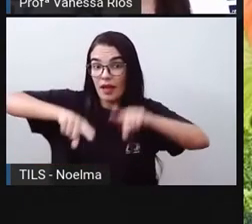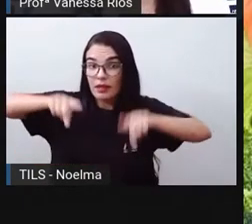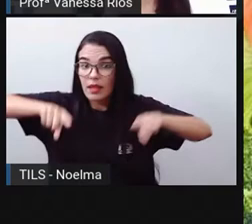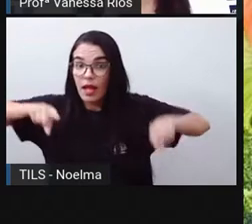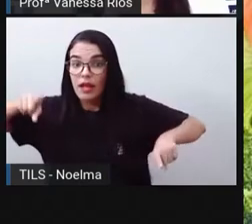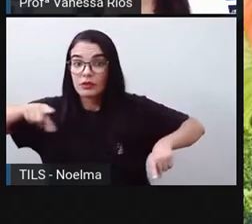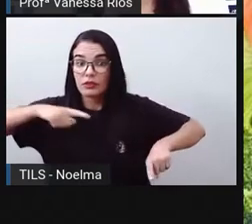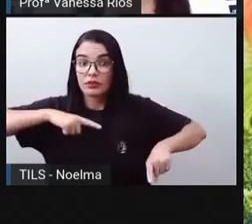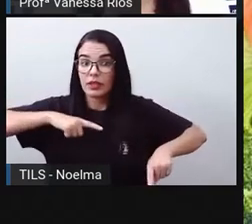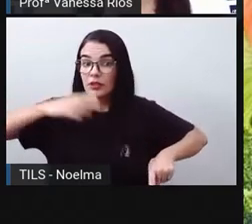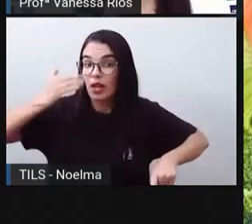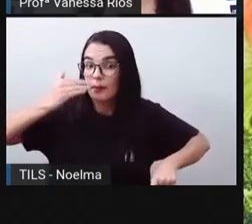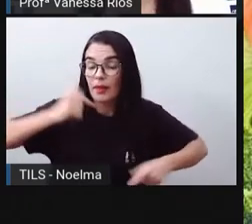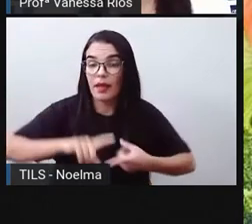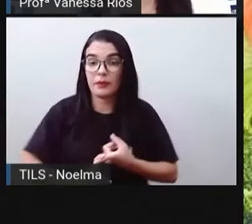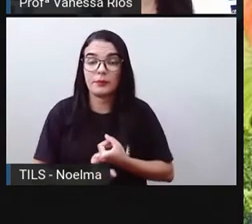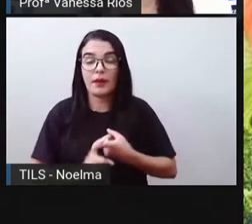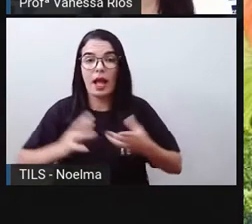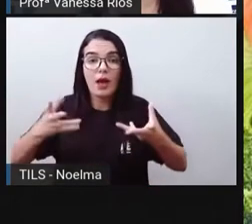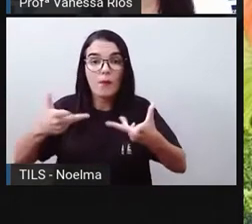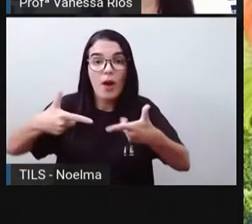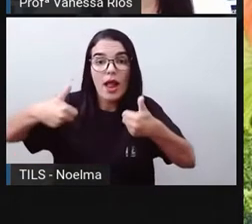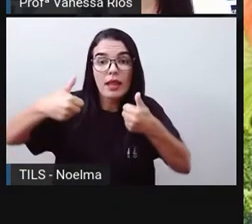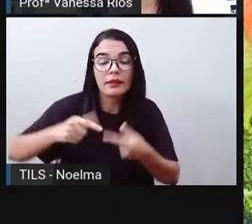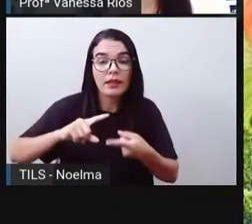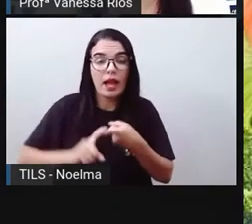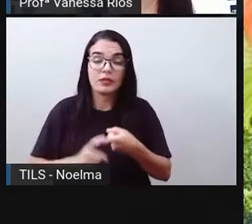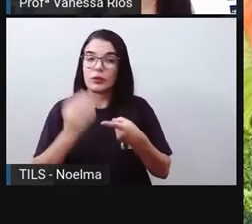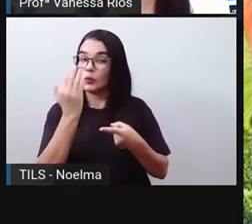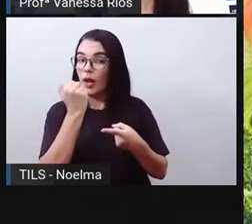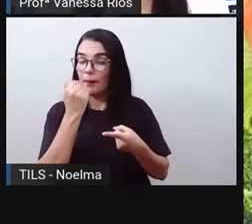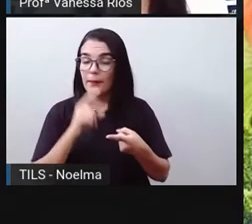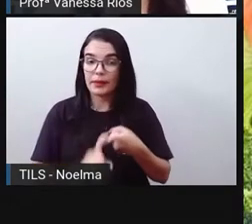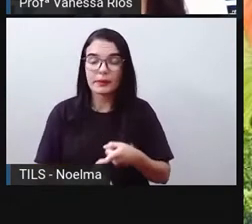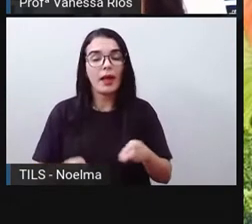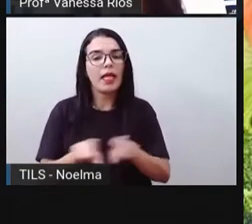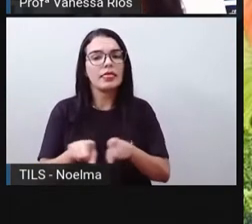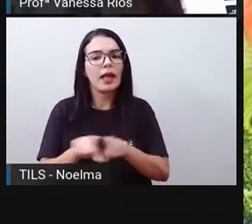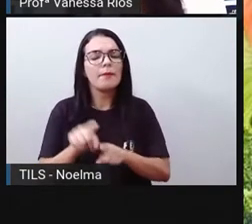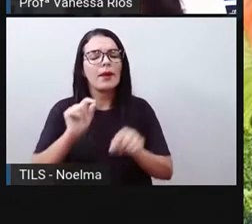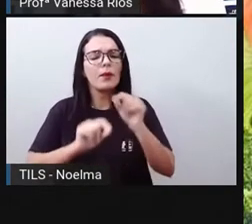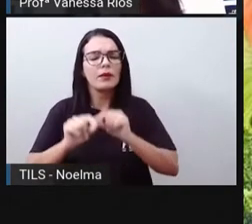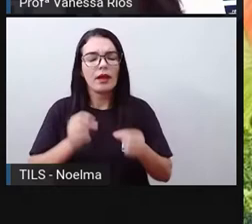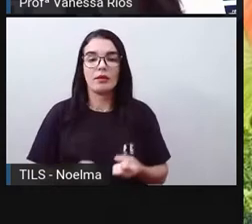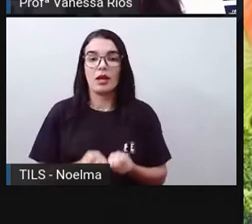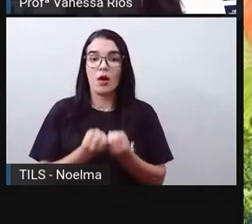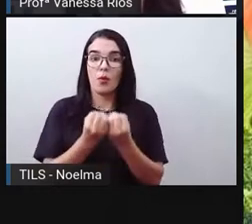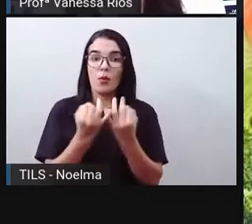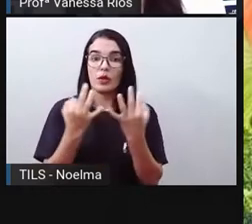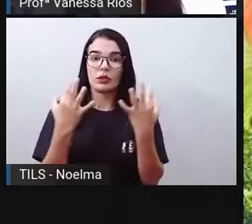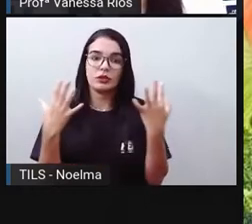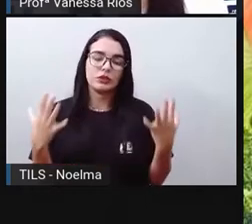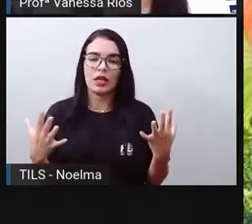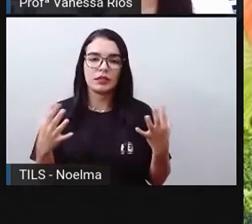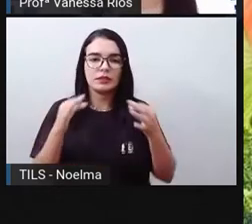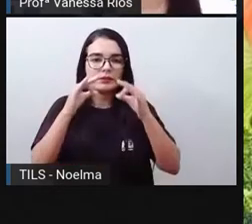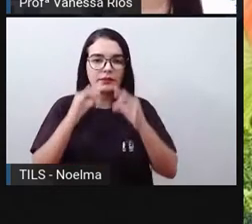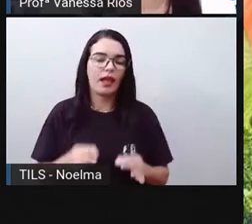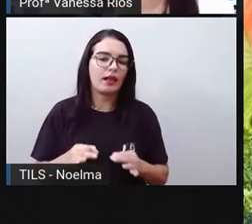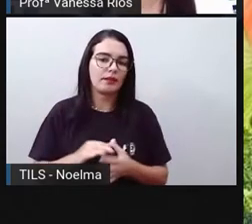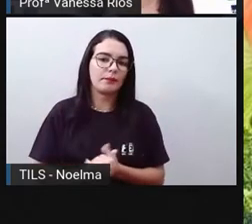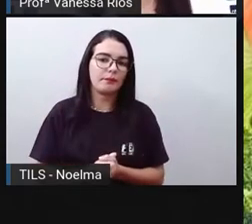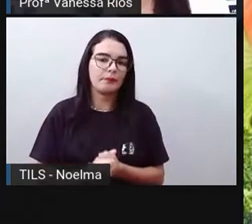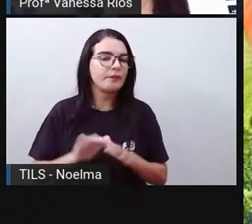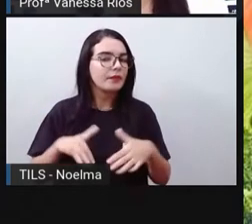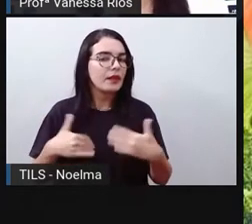né? Lembramos das qualidades dos alimentos e também das quantidades adequadas. E aí